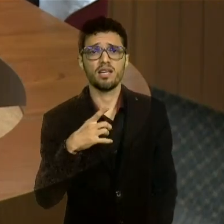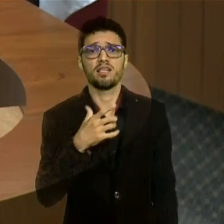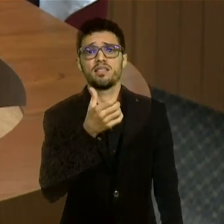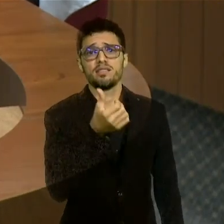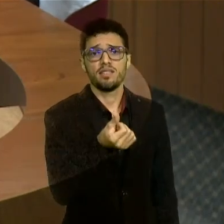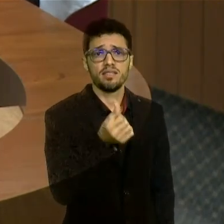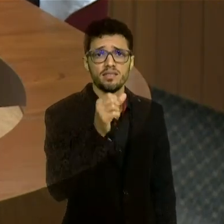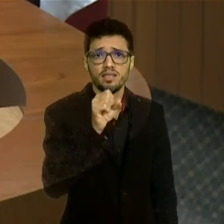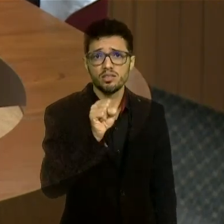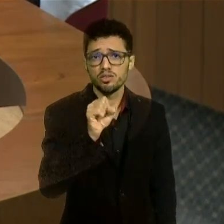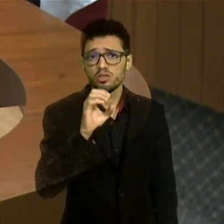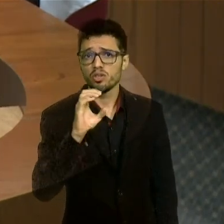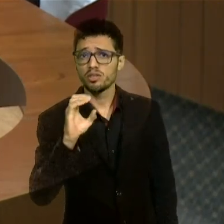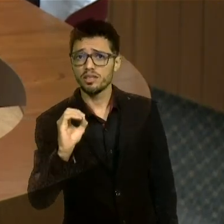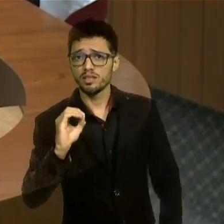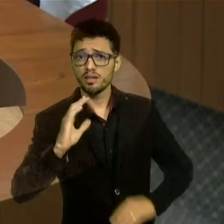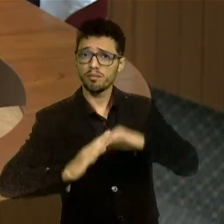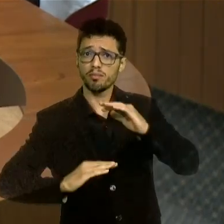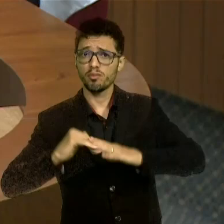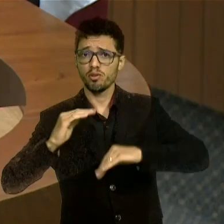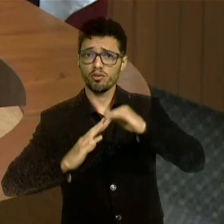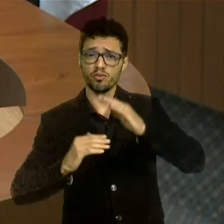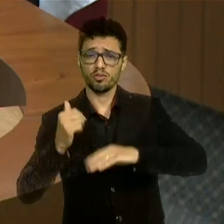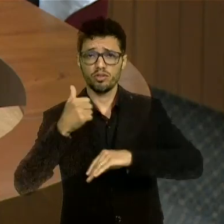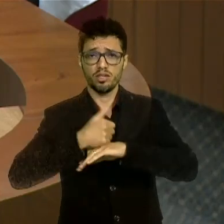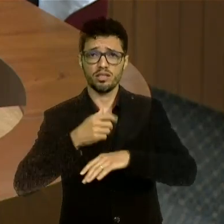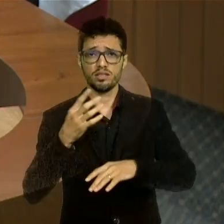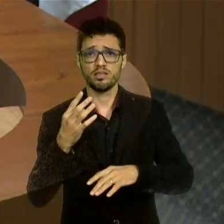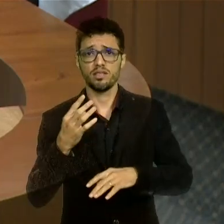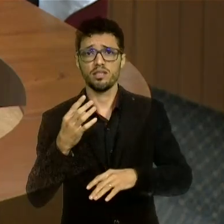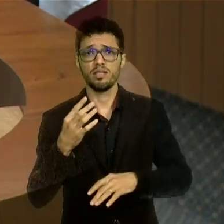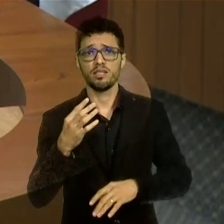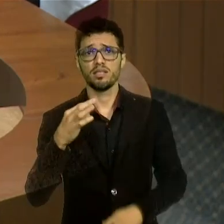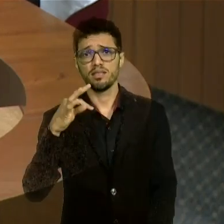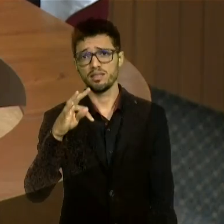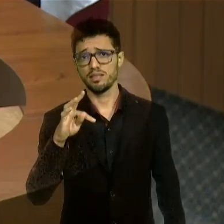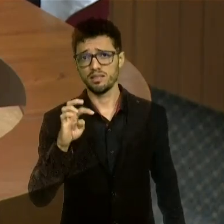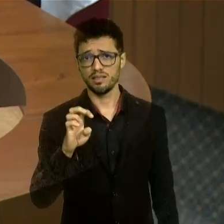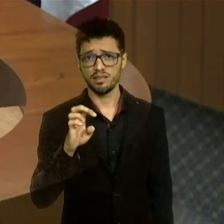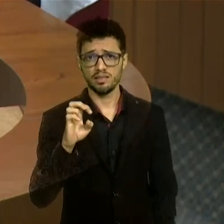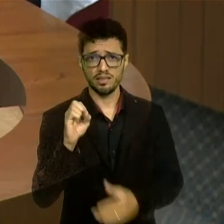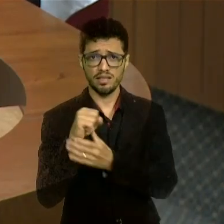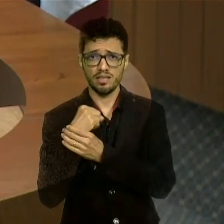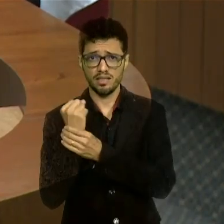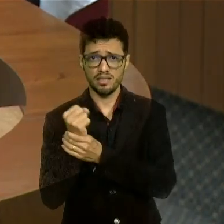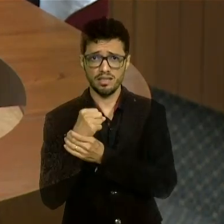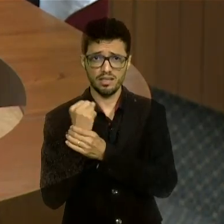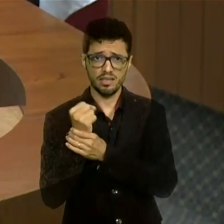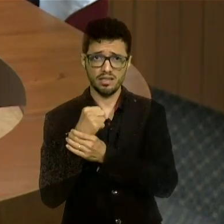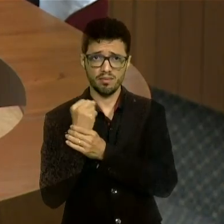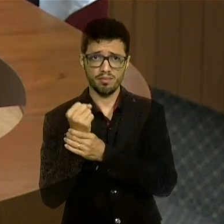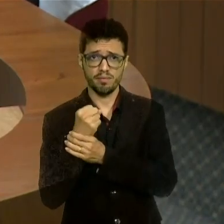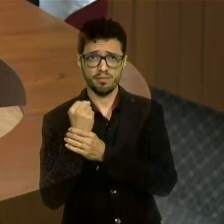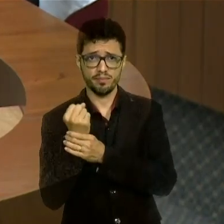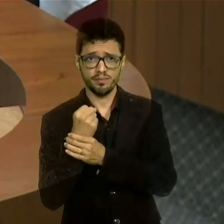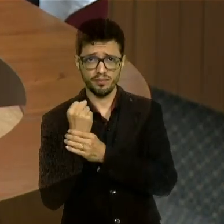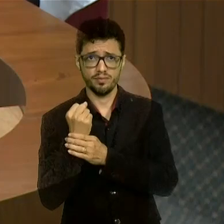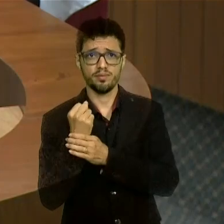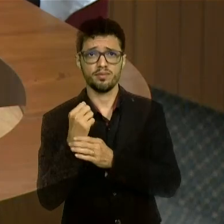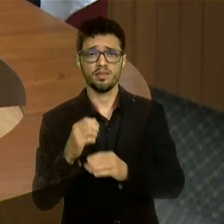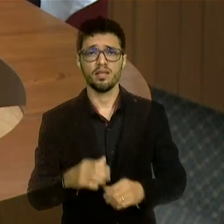680 profissionais, terapeutas ocupacionais, em todo o estado do Maranhão. Sendo que